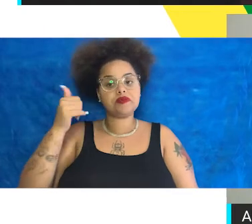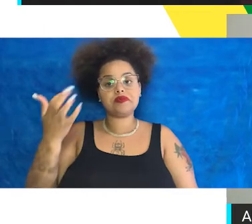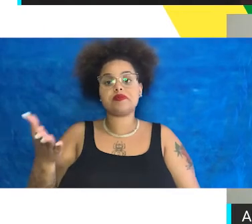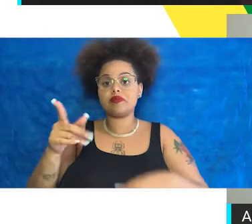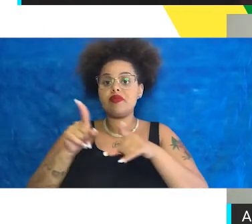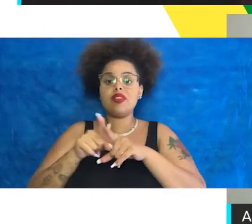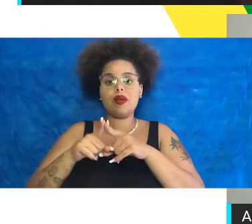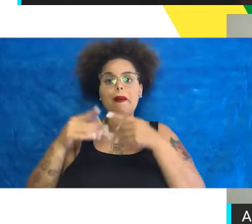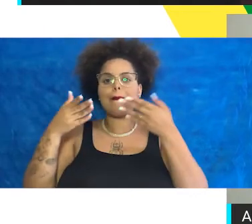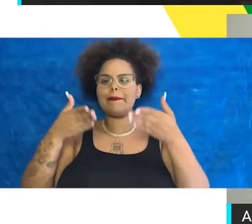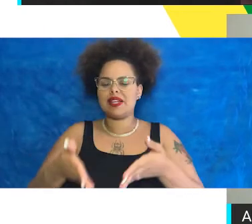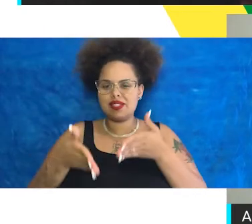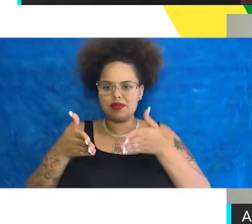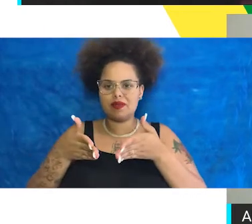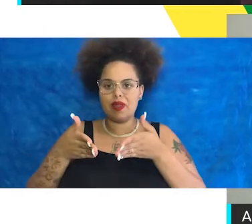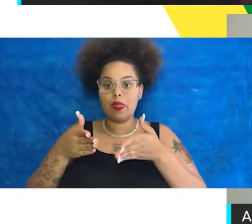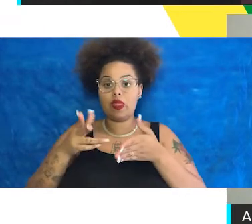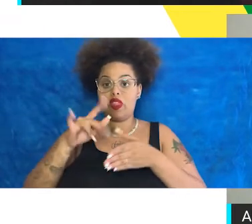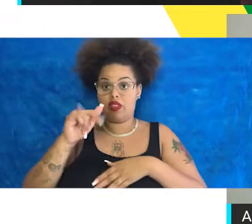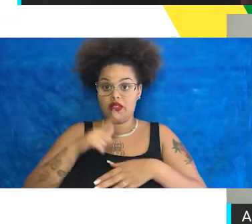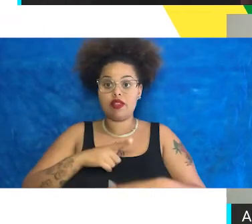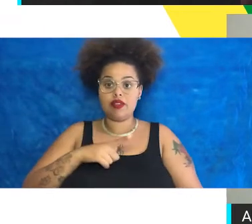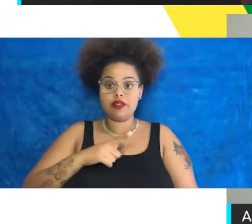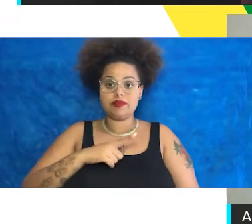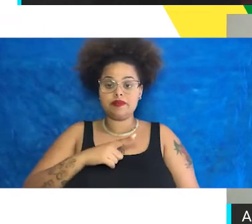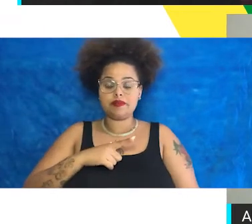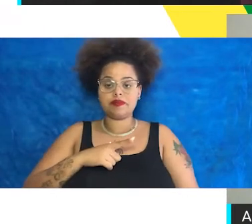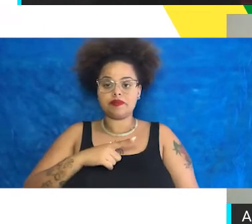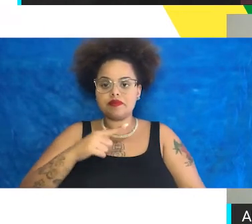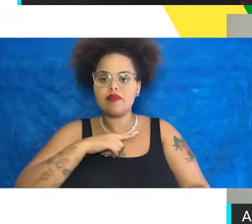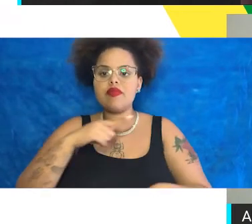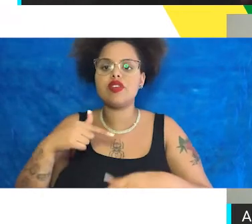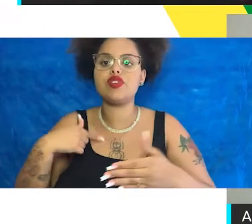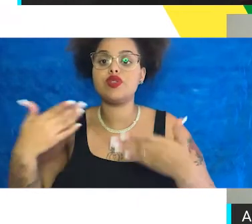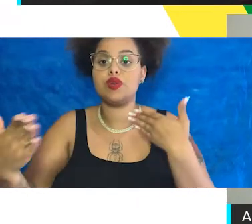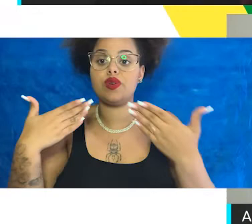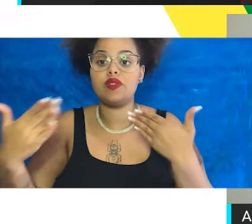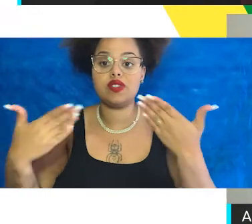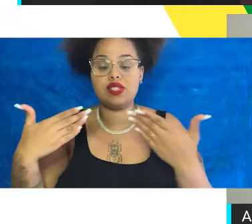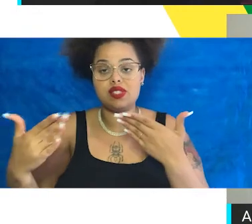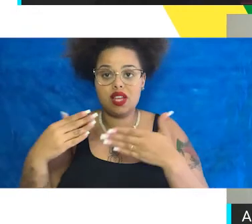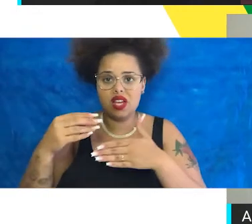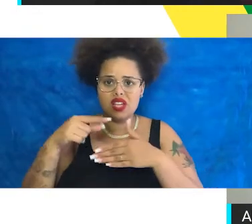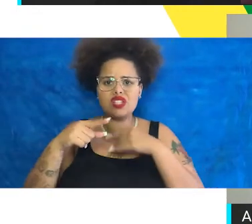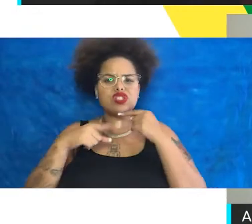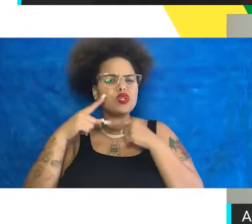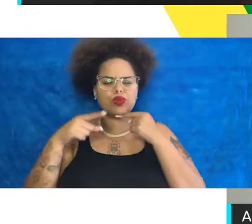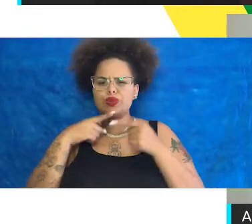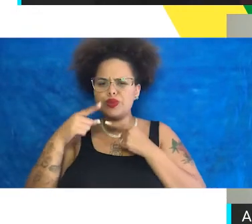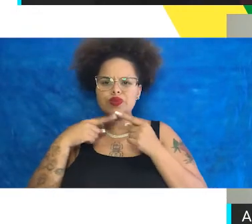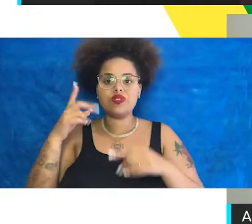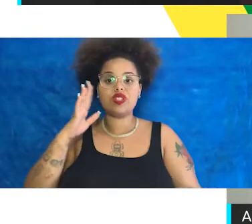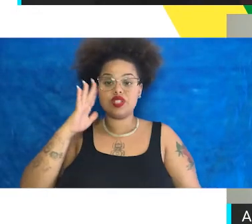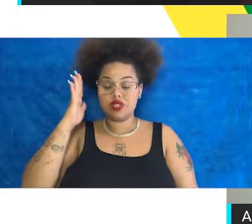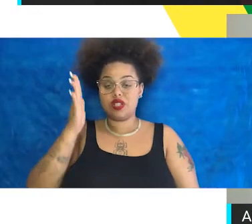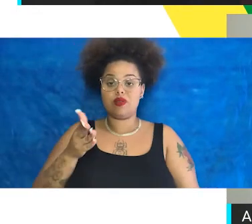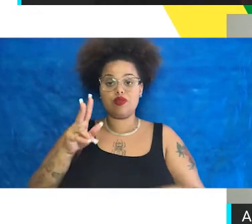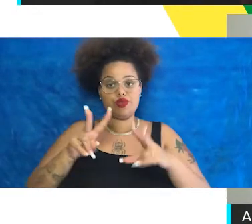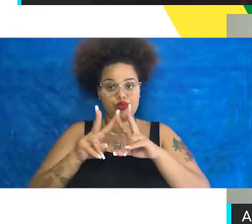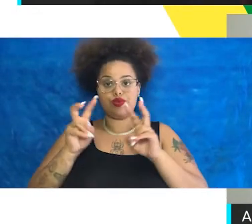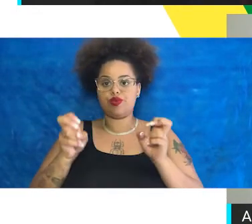mas também participar da mentoria que vai ter, né, Alice? Para a gente conversar, ver, tirar as dúvidas diretamente